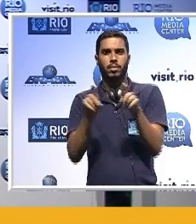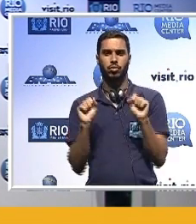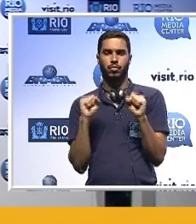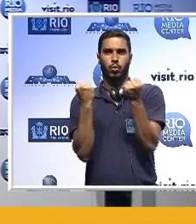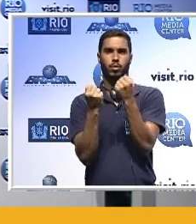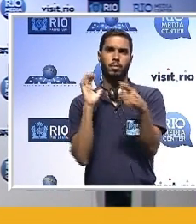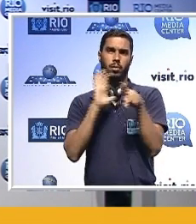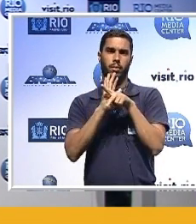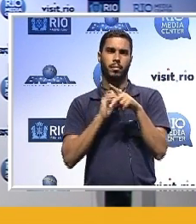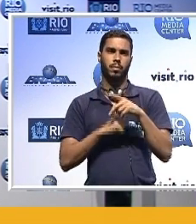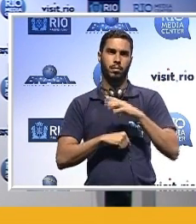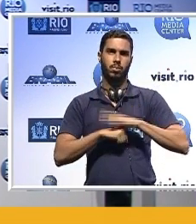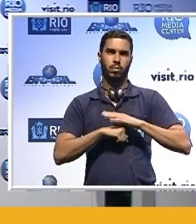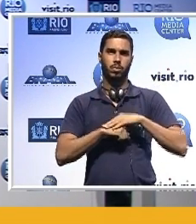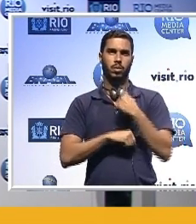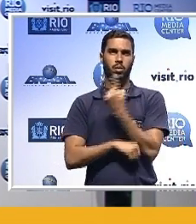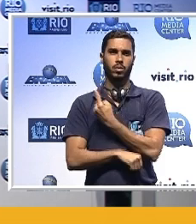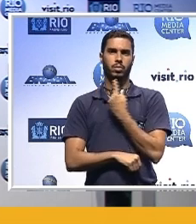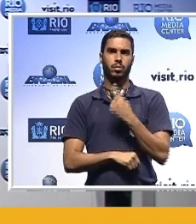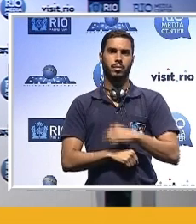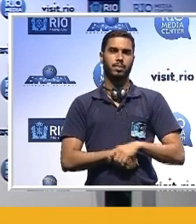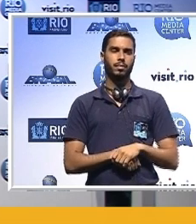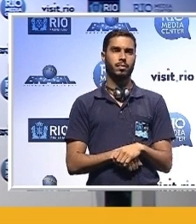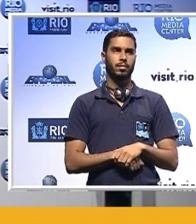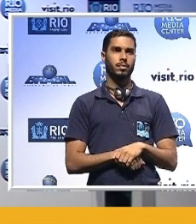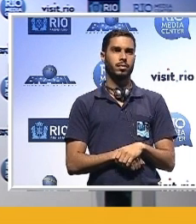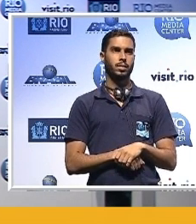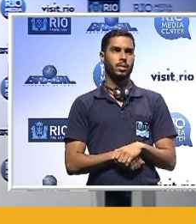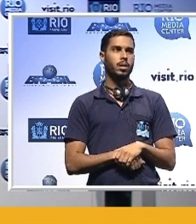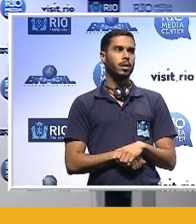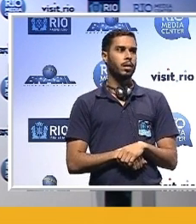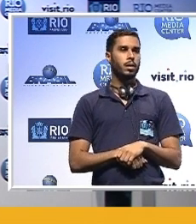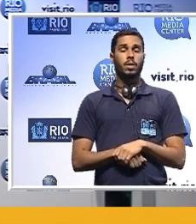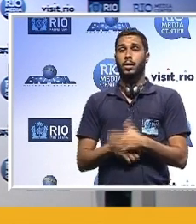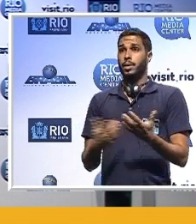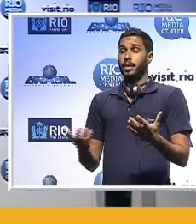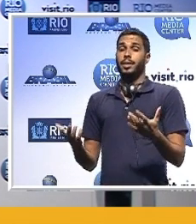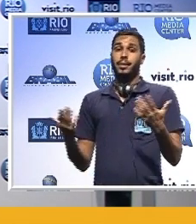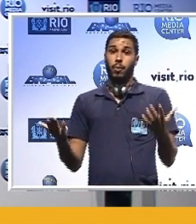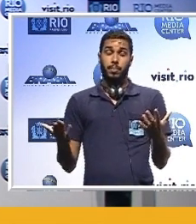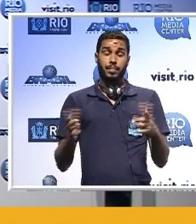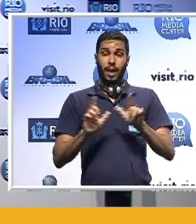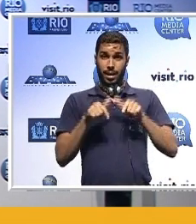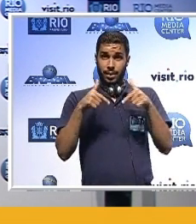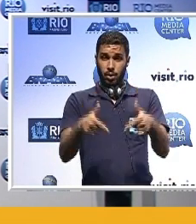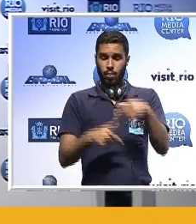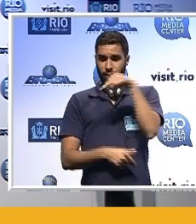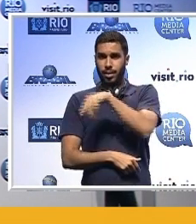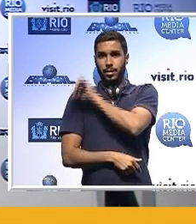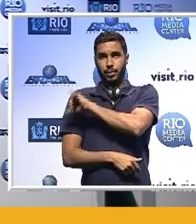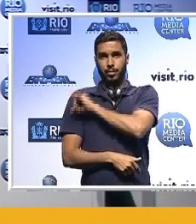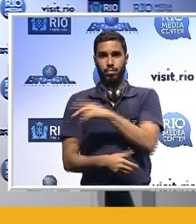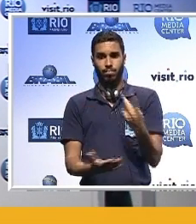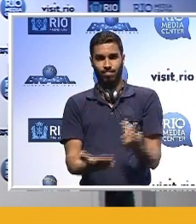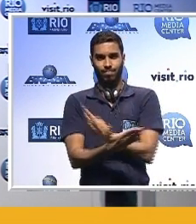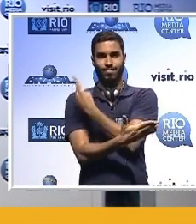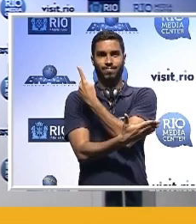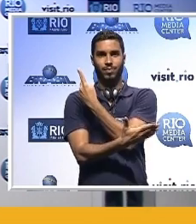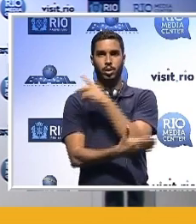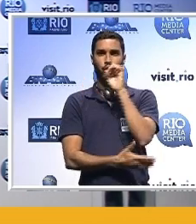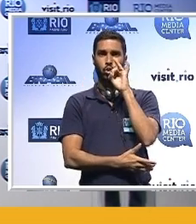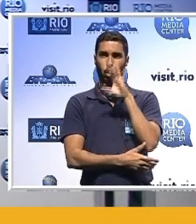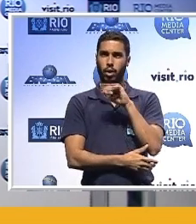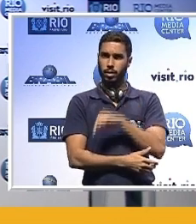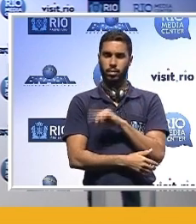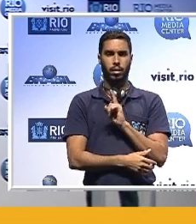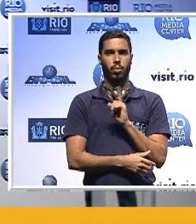favor. Obrigada, ministro. Então, essas ações, elas não acontecem só no Rio de Janeiro e elas não estão acontecendo só